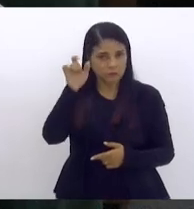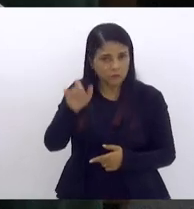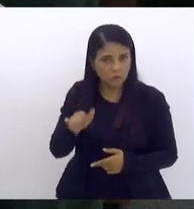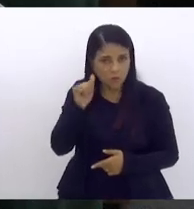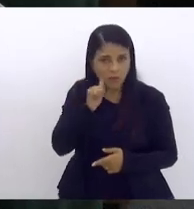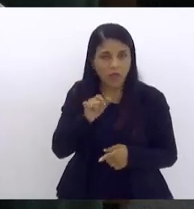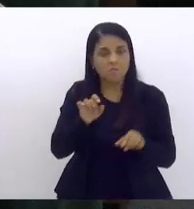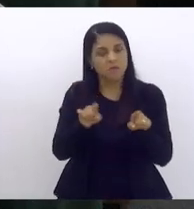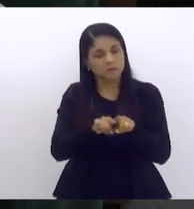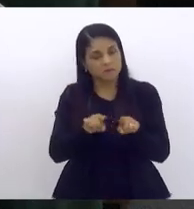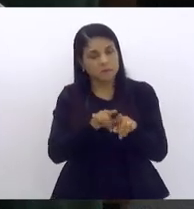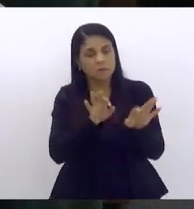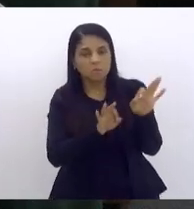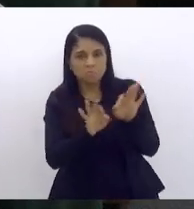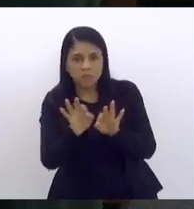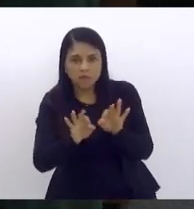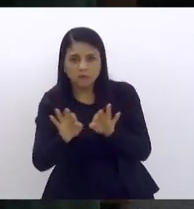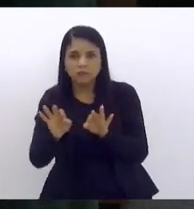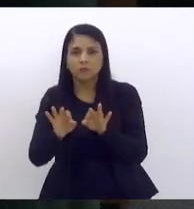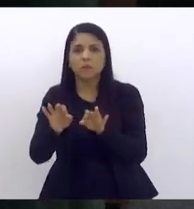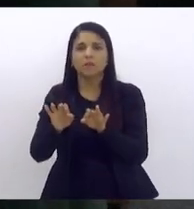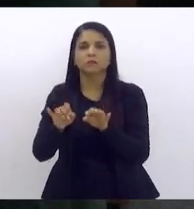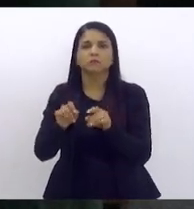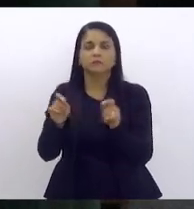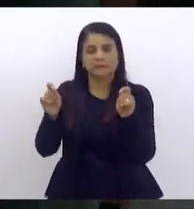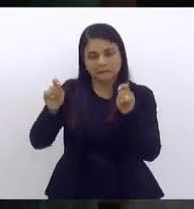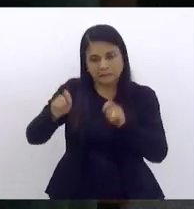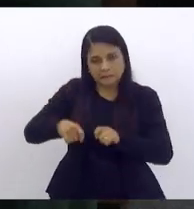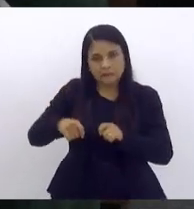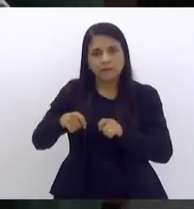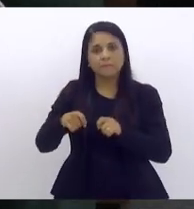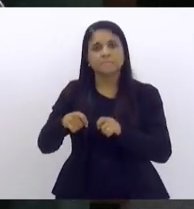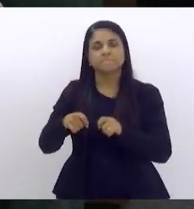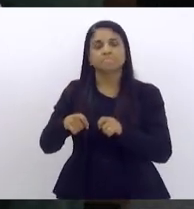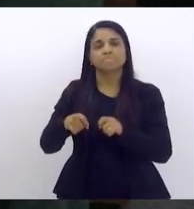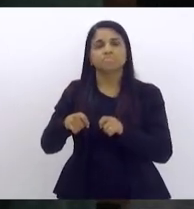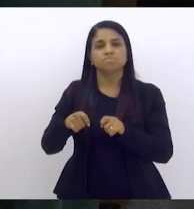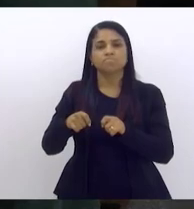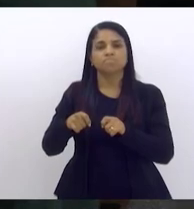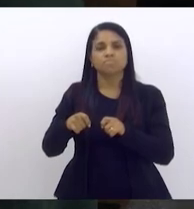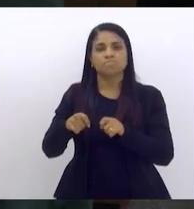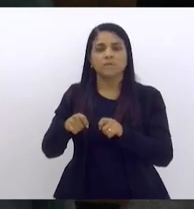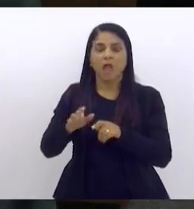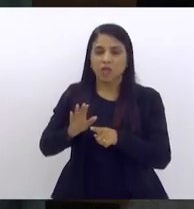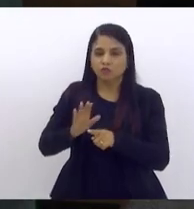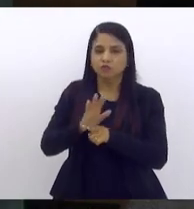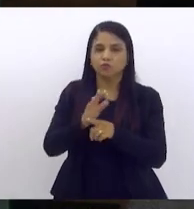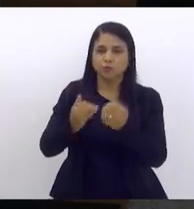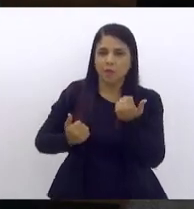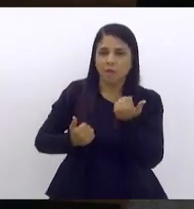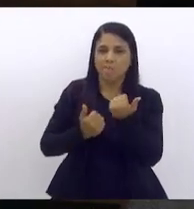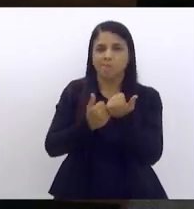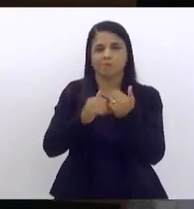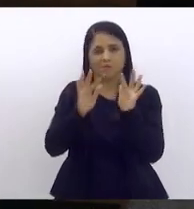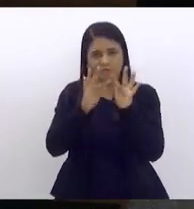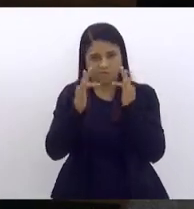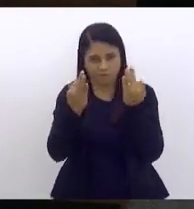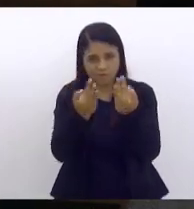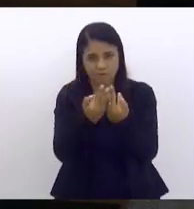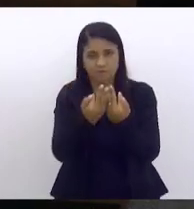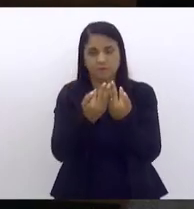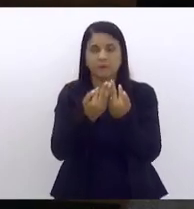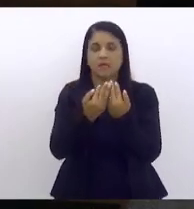um planejamento que dê conta das necessidades dessas mesmas famílias. Então, é fundamental que a